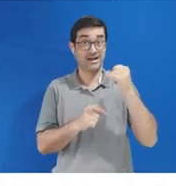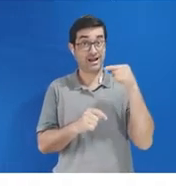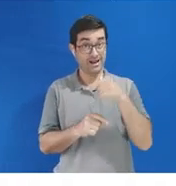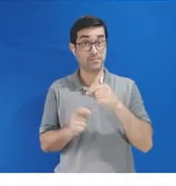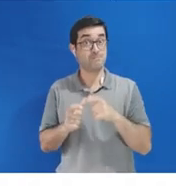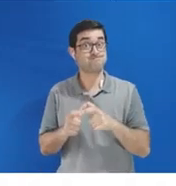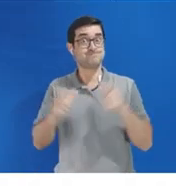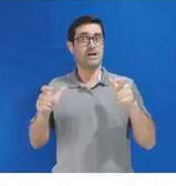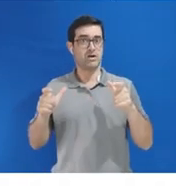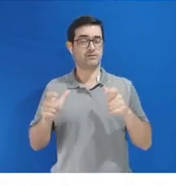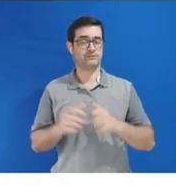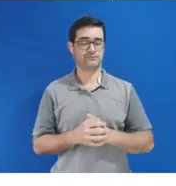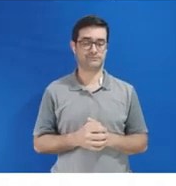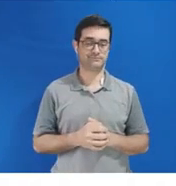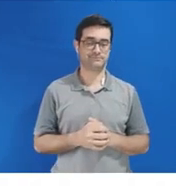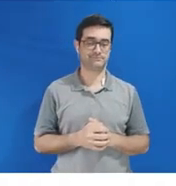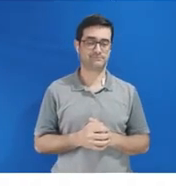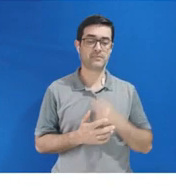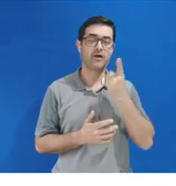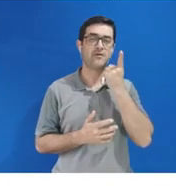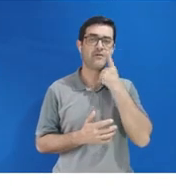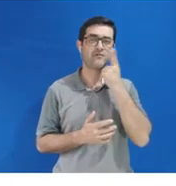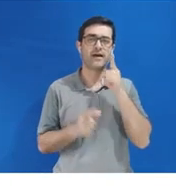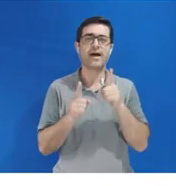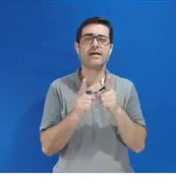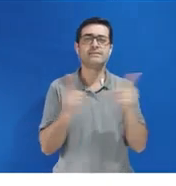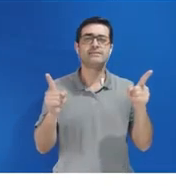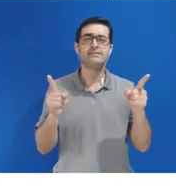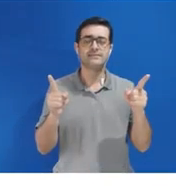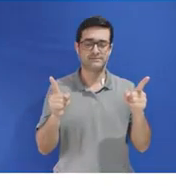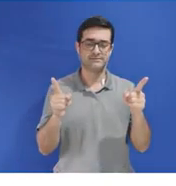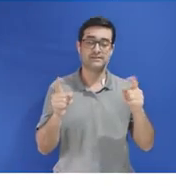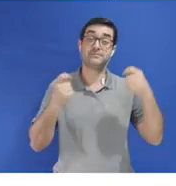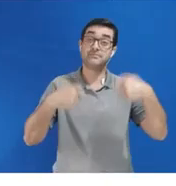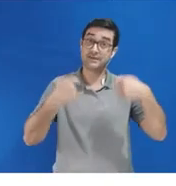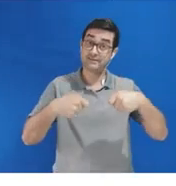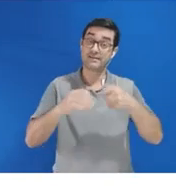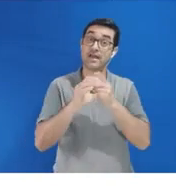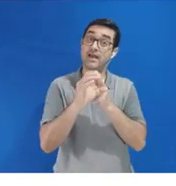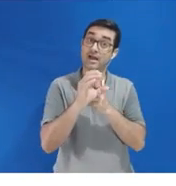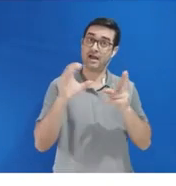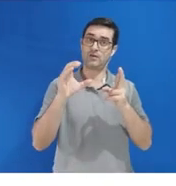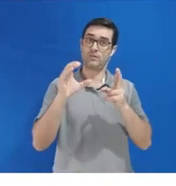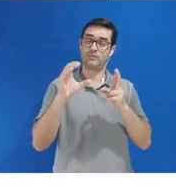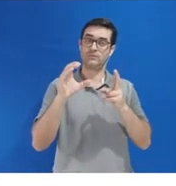espécies é maior. Agora vamos ver o seguinte, vamos ver a distância. A distância depende do